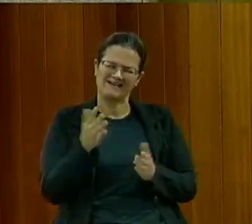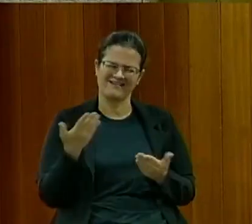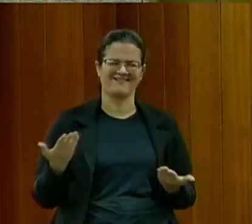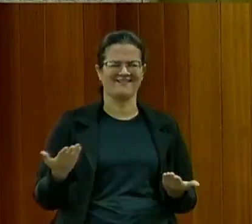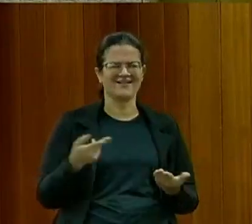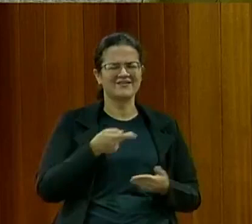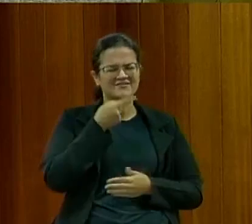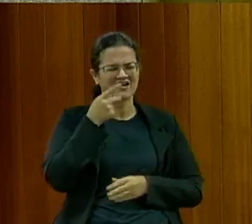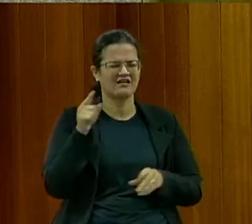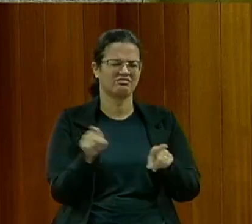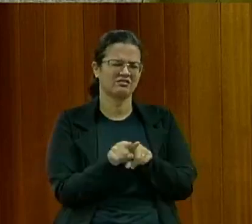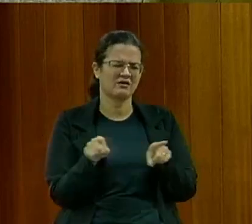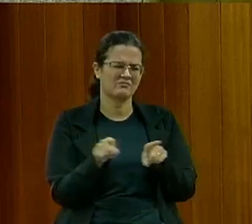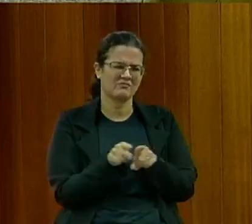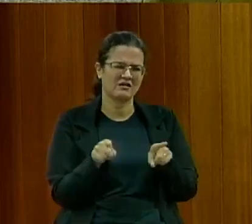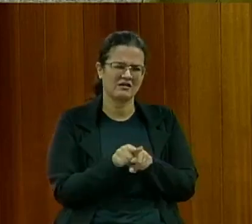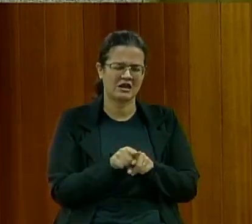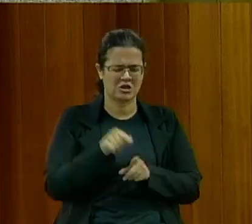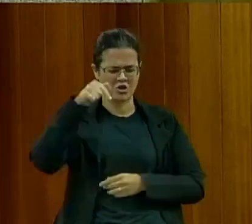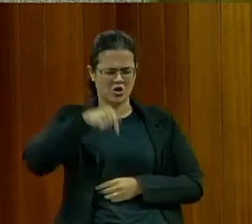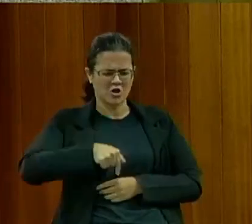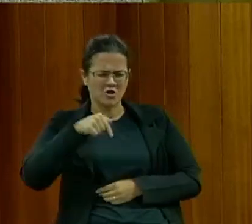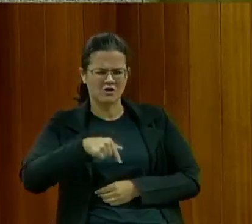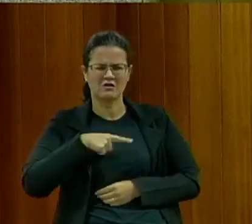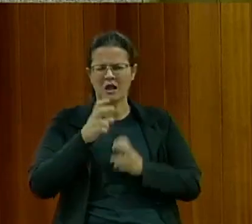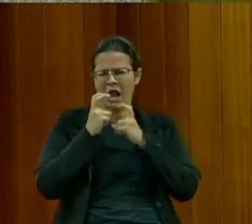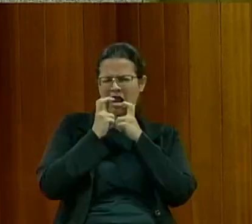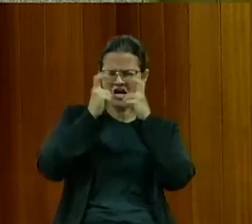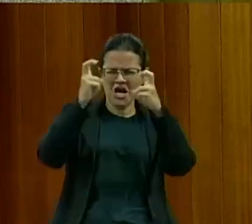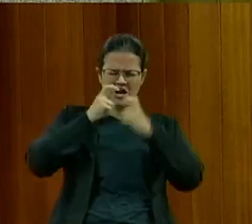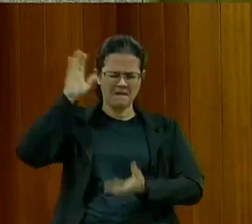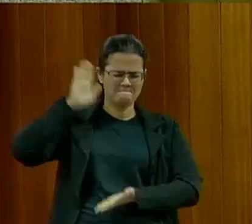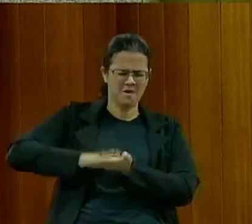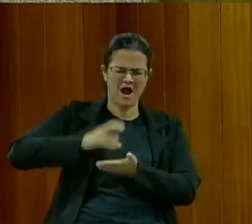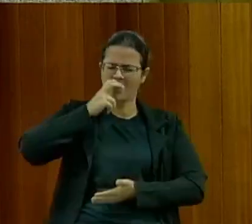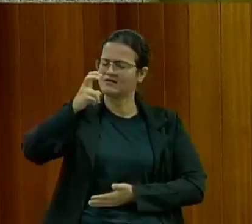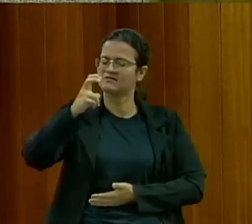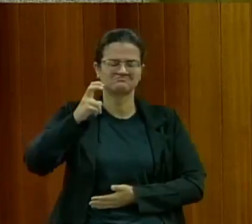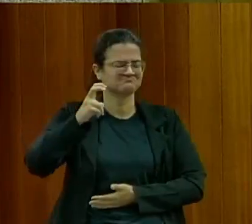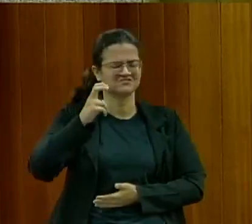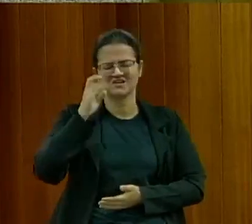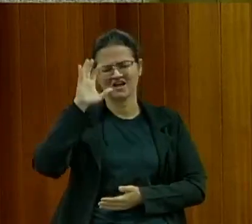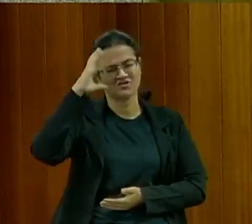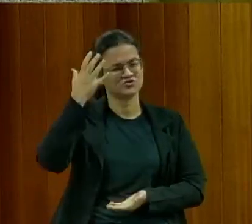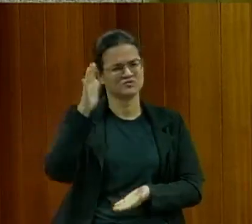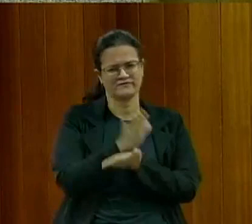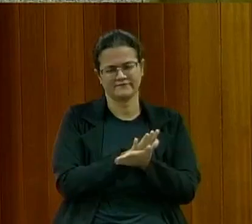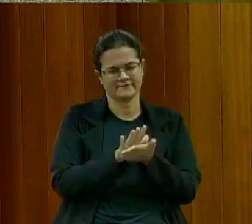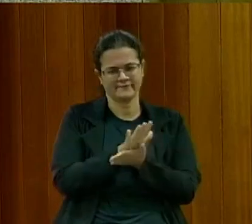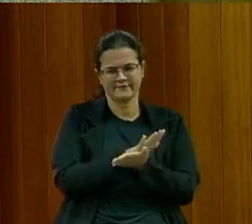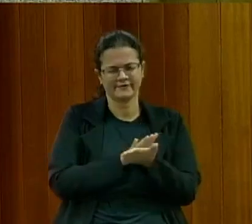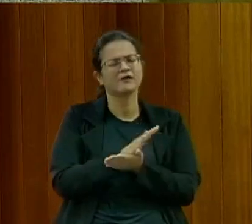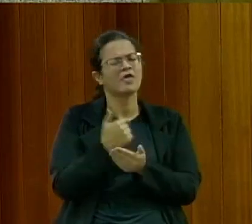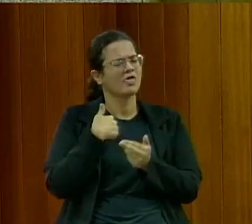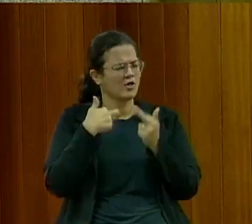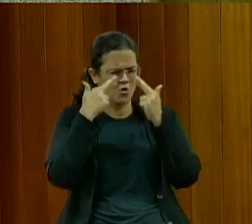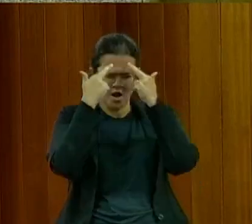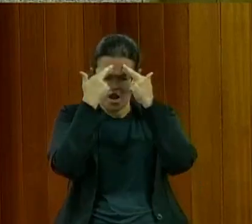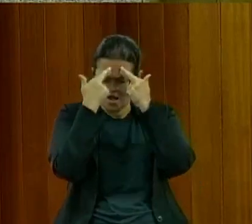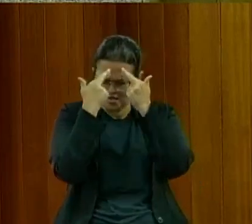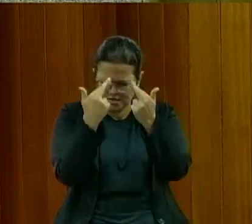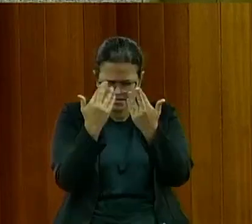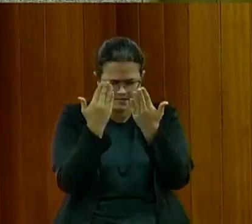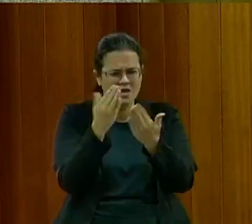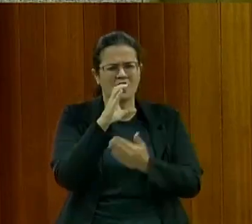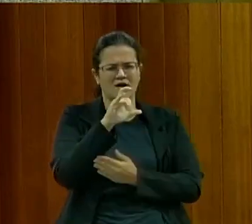que aqui com grito vai resolver, que comigo não vai resolver de jeito nenhum. Tenho o maior respeito pelo Clécio. Eu o Clécio já